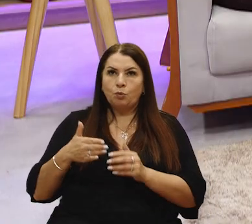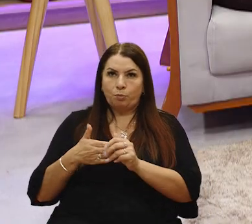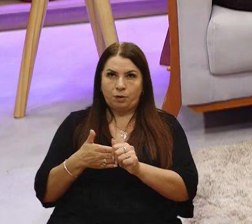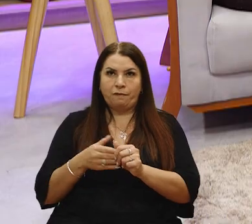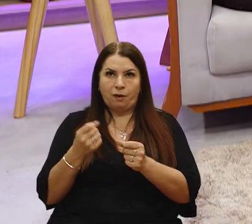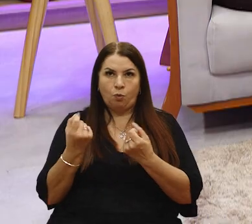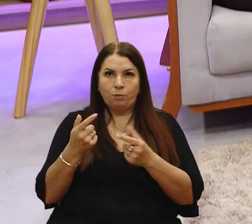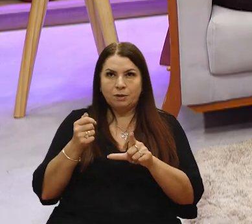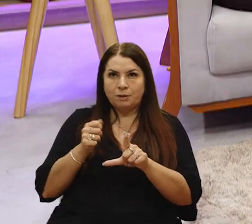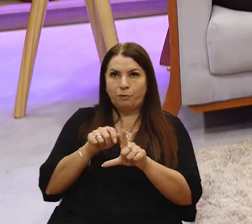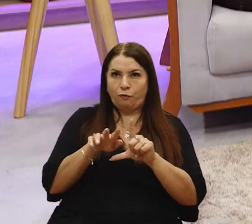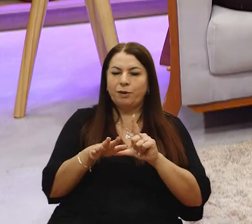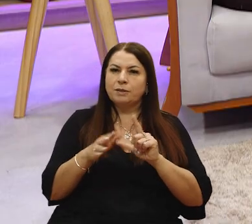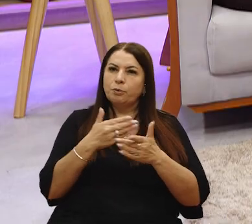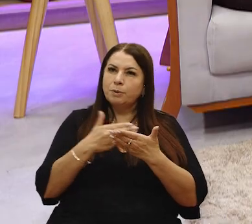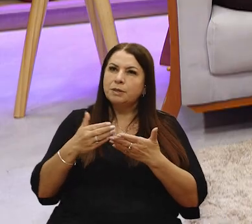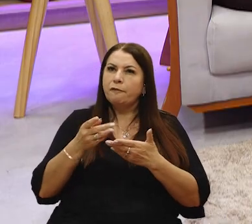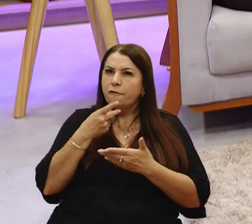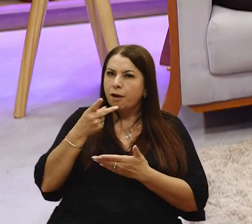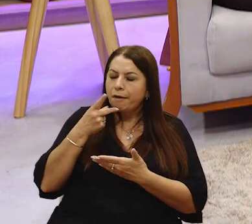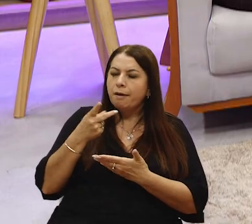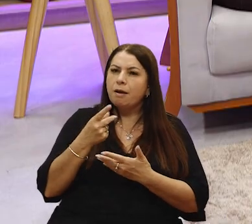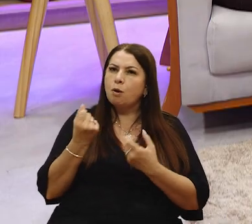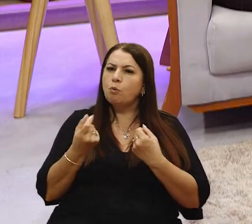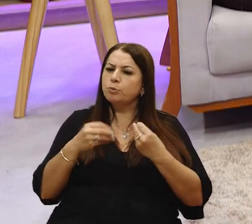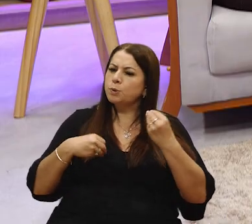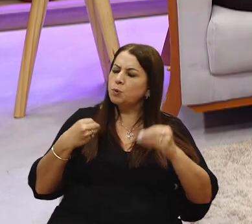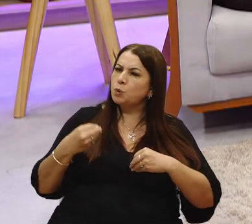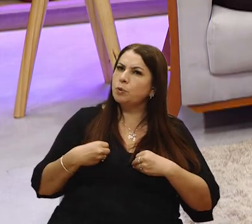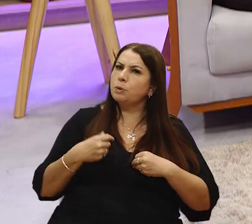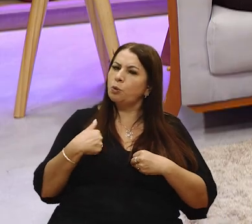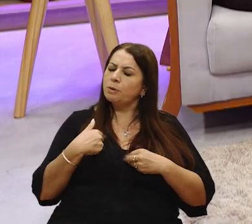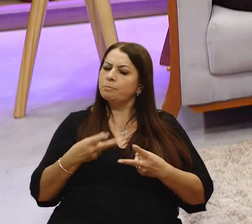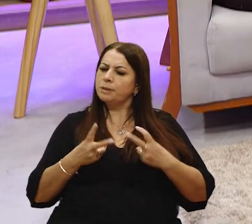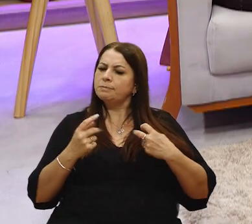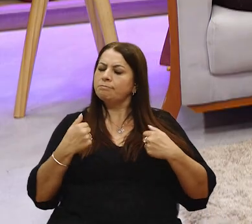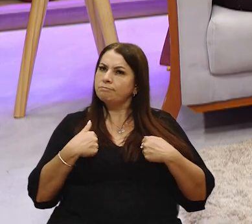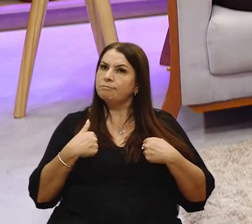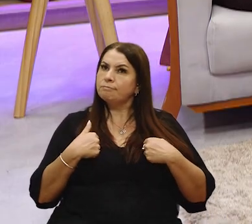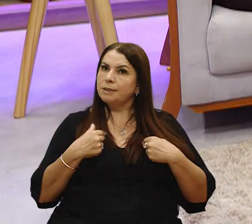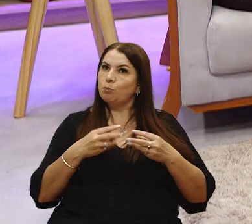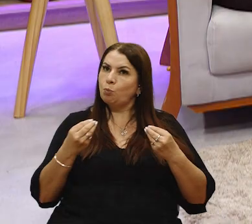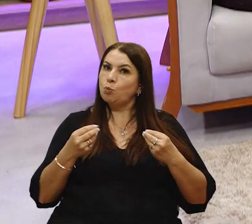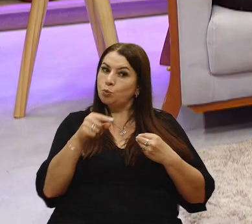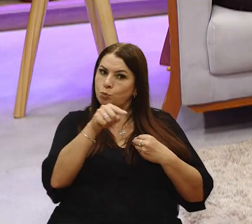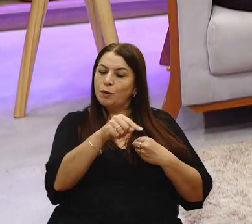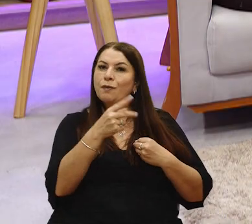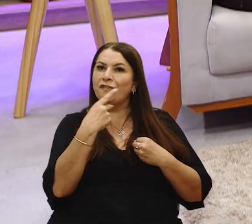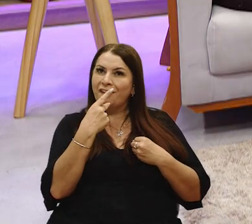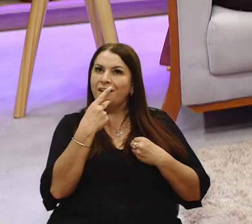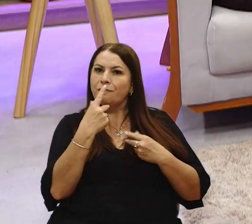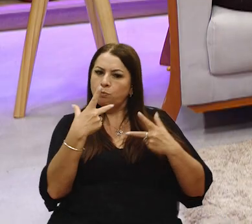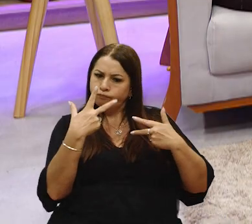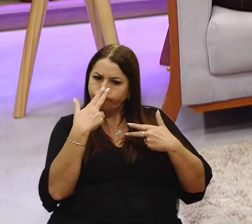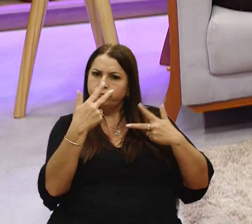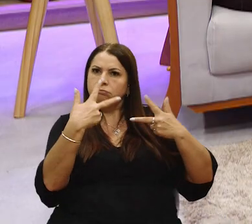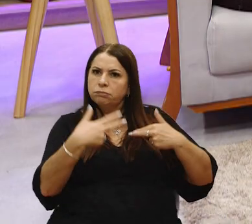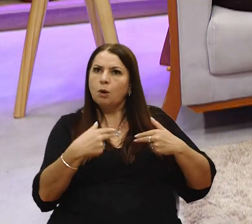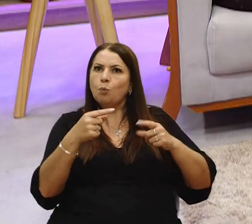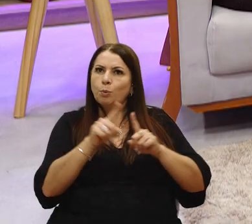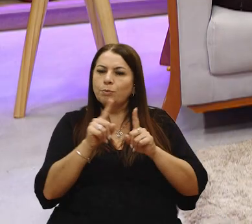verdade, né? Então tem que seguir o tratamento a vida toda, Exatamente. contínuo. O lipedema ele não tem uma cura ainda, né? Quem sabe daqui a um